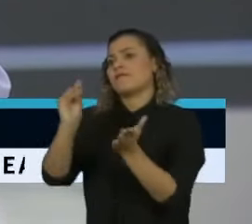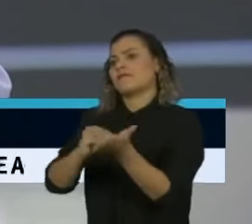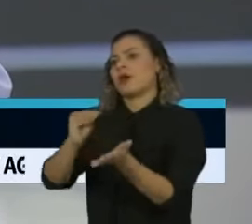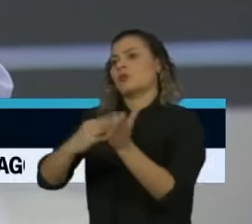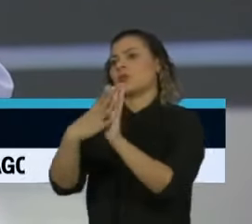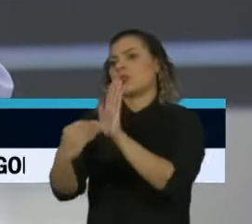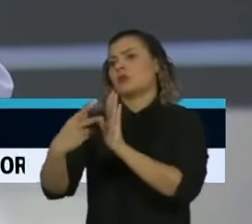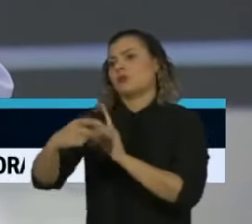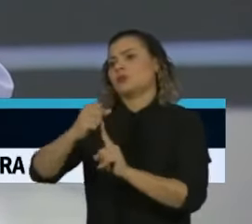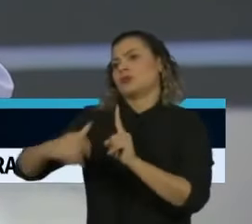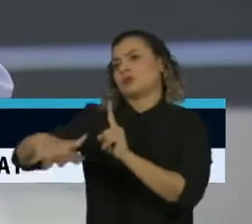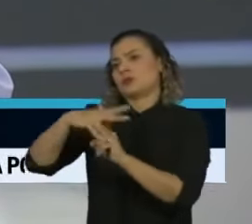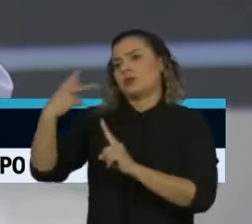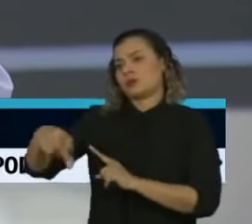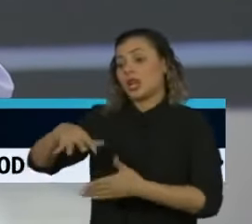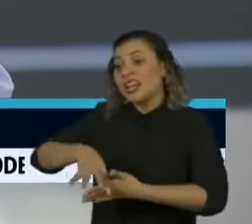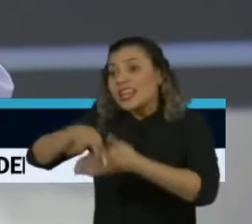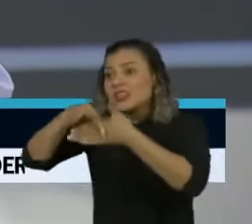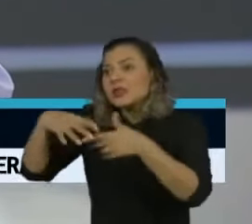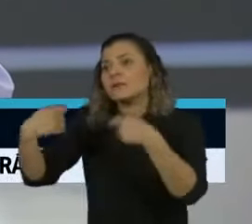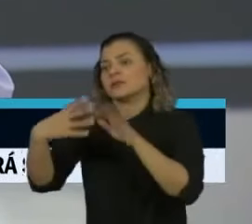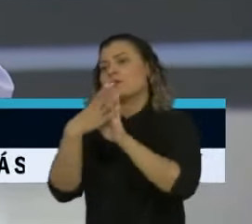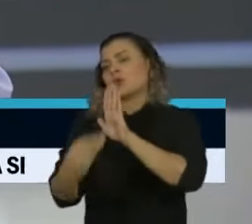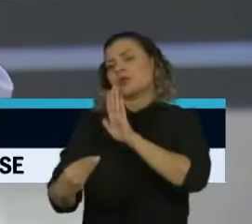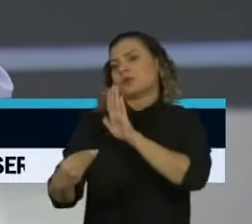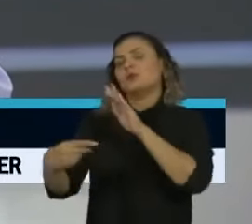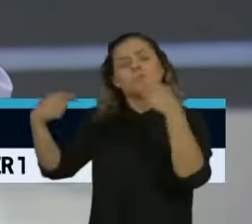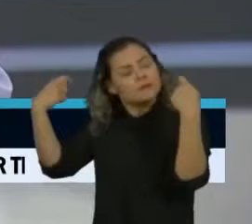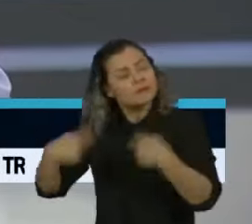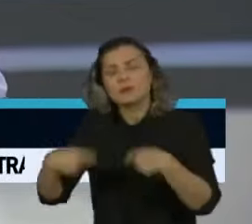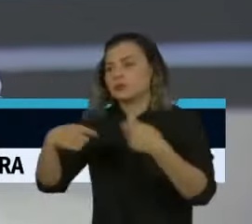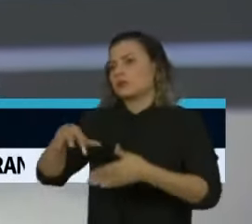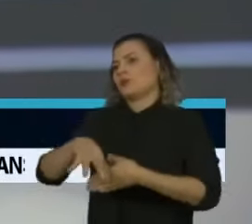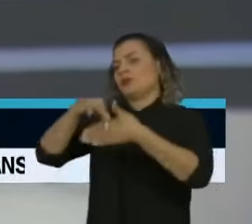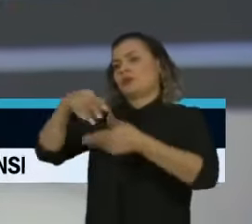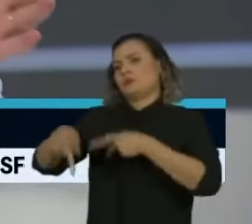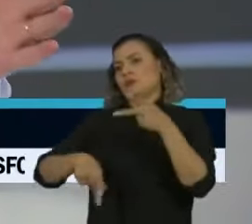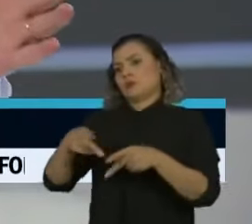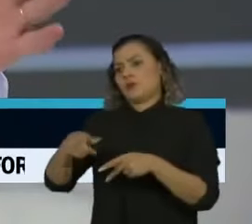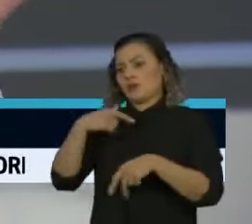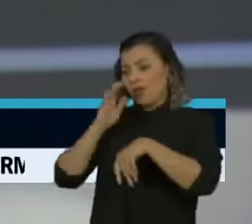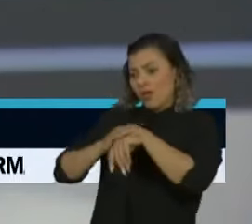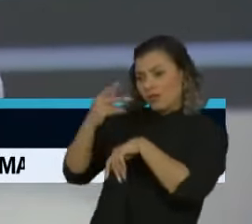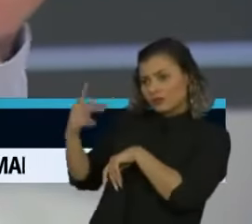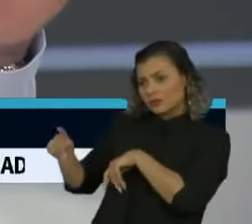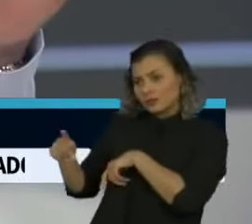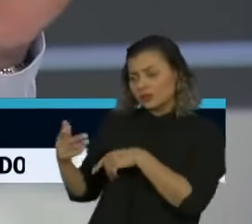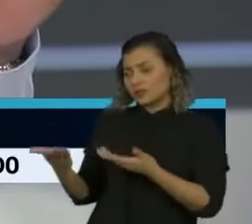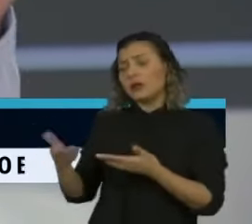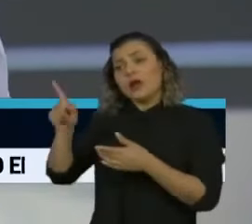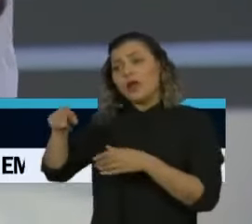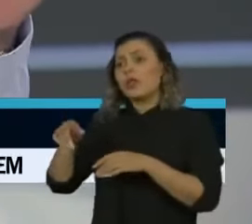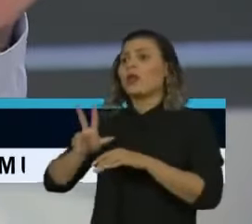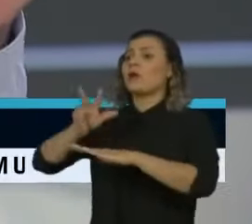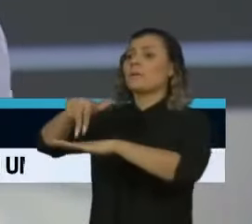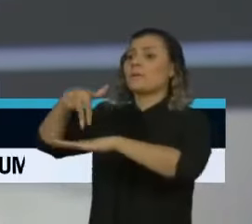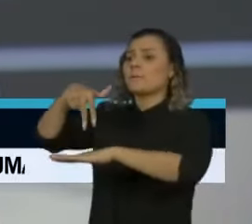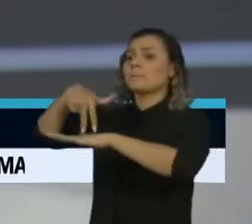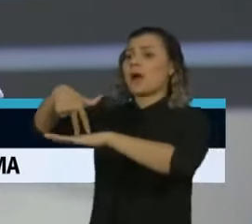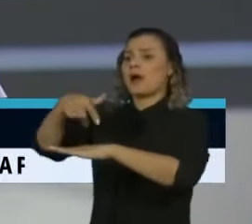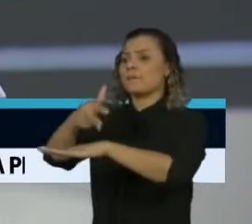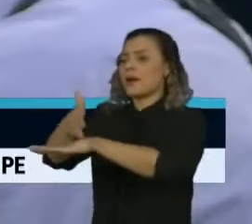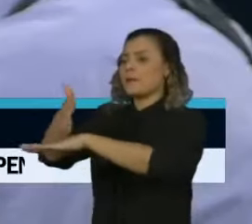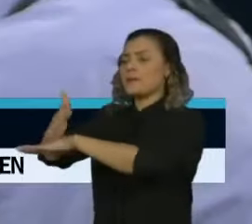sociedade. Um dirigente tem que ser um modelo para a sua população. Ele foi colocado lá para ser um monte de coisas, entre as